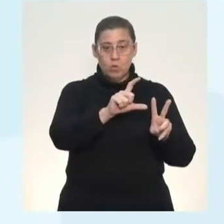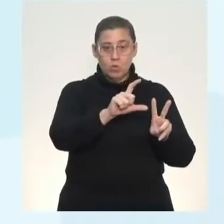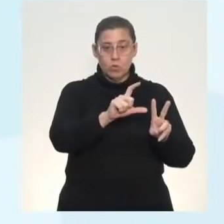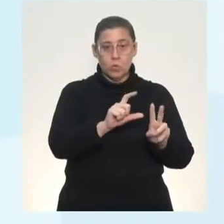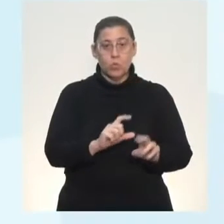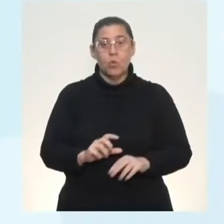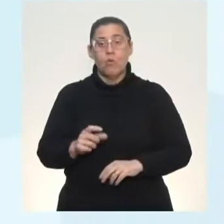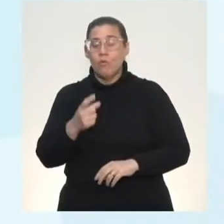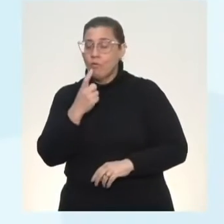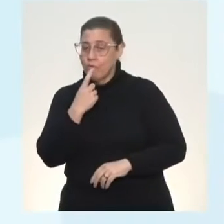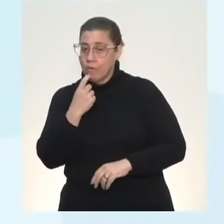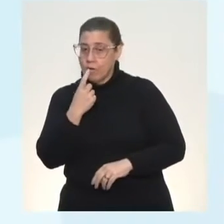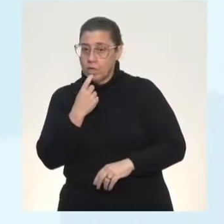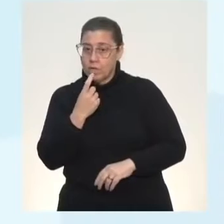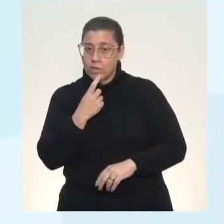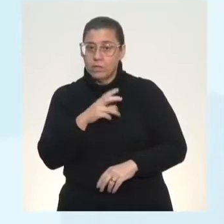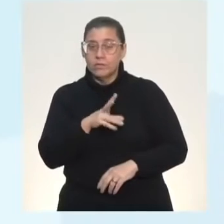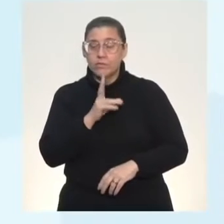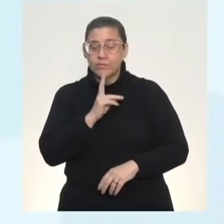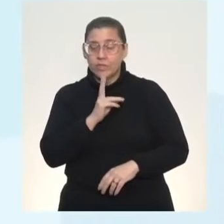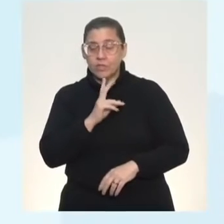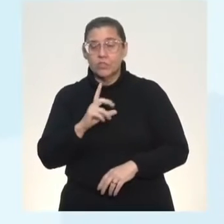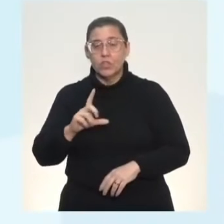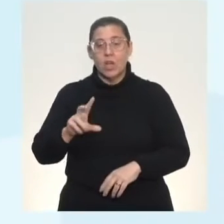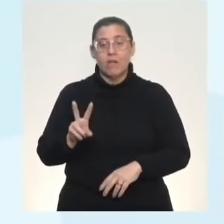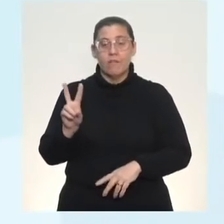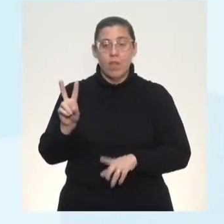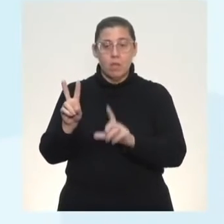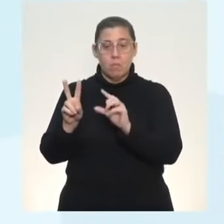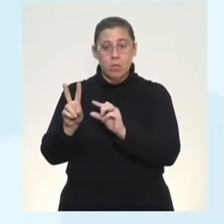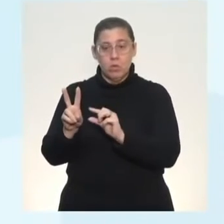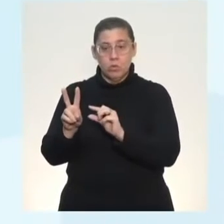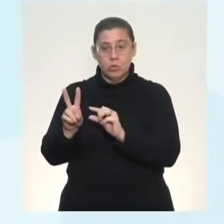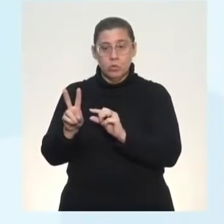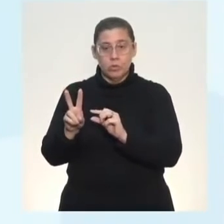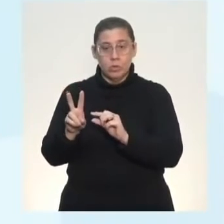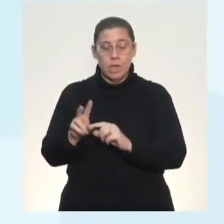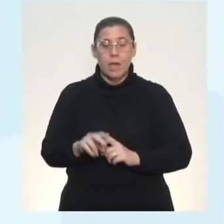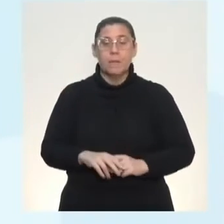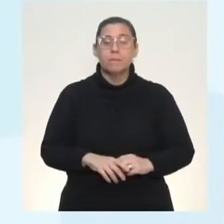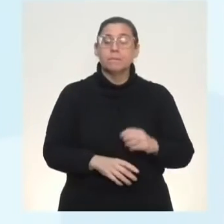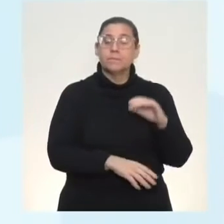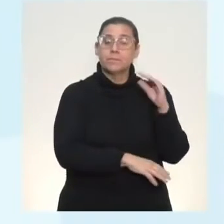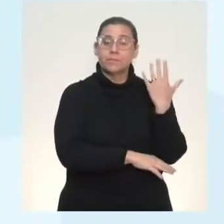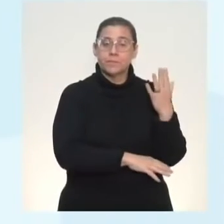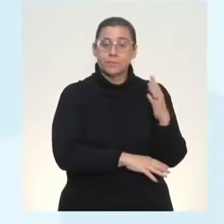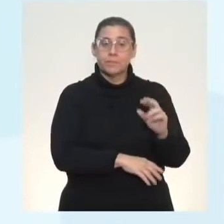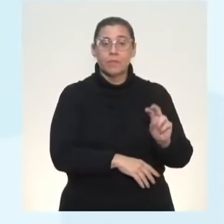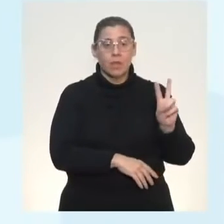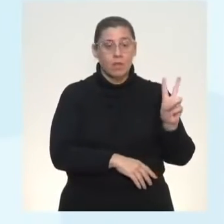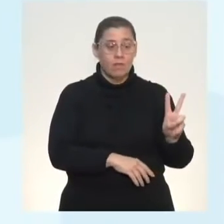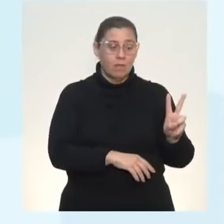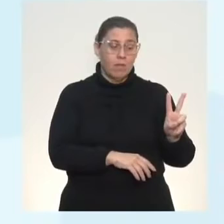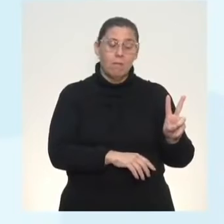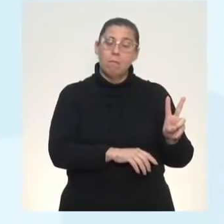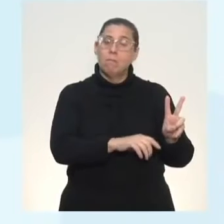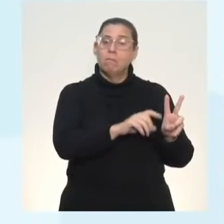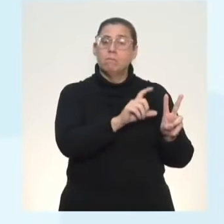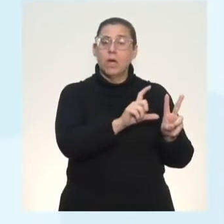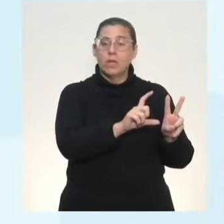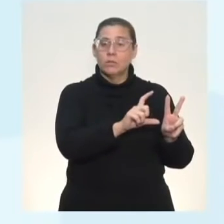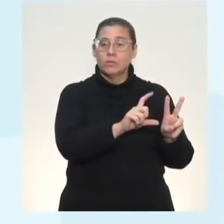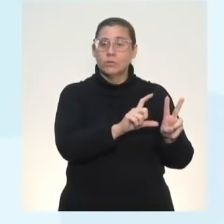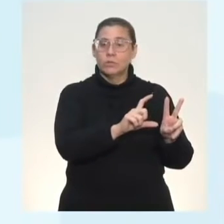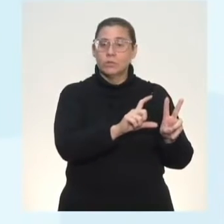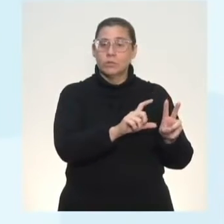bom? Para a planta ser amarela, basta aparecer um V maiúsculo. Já para a